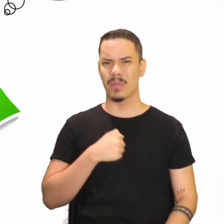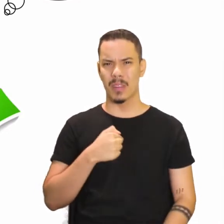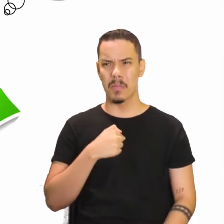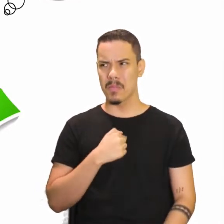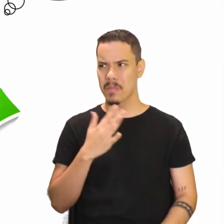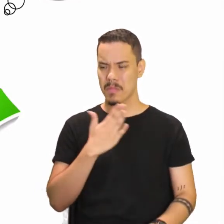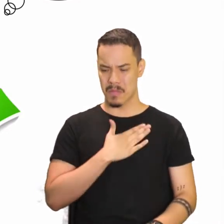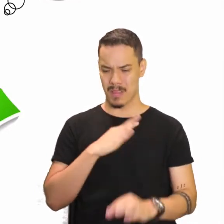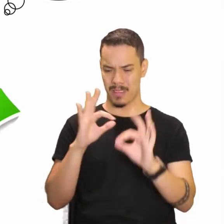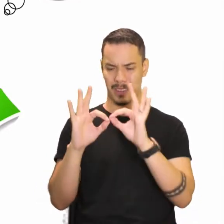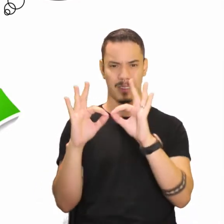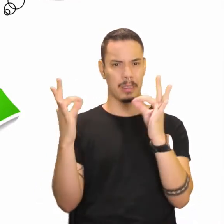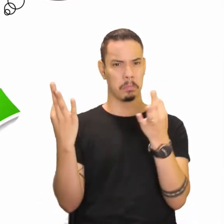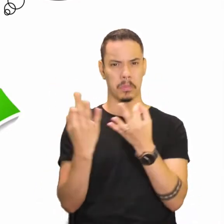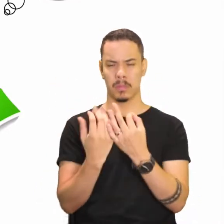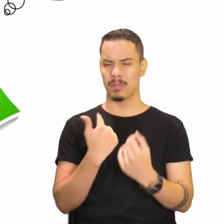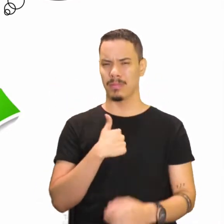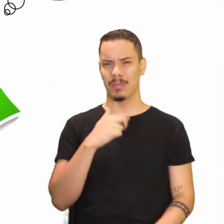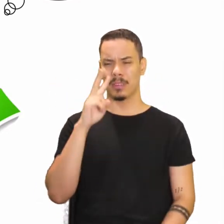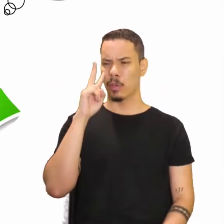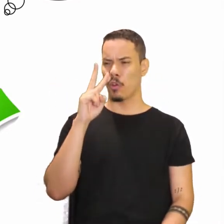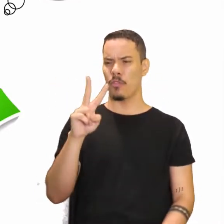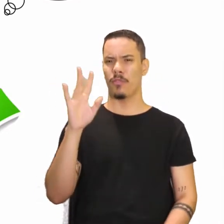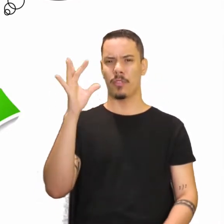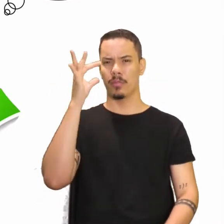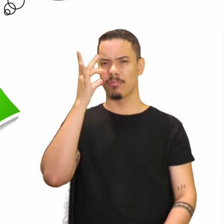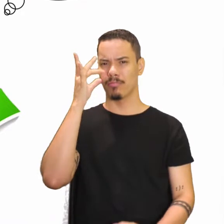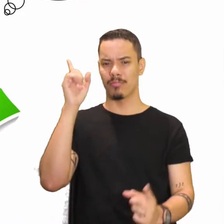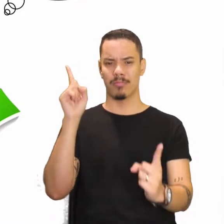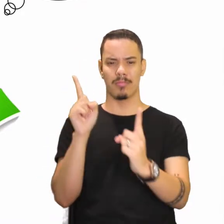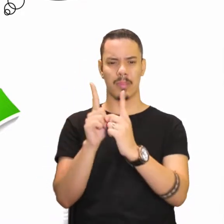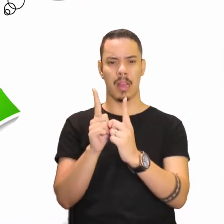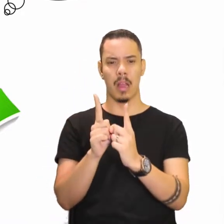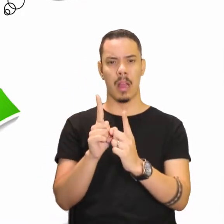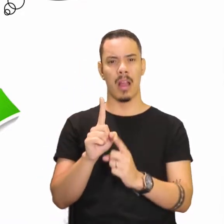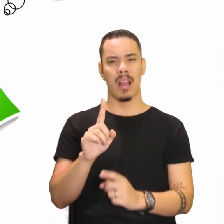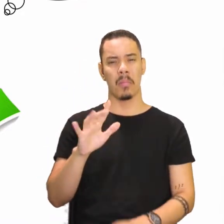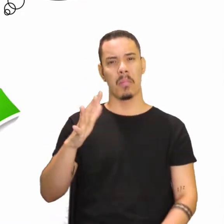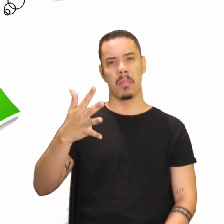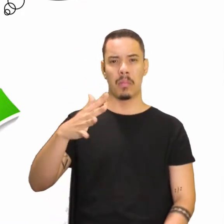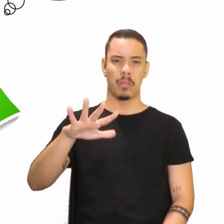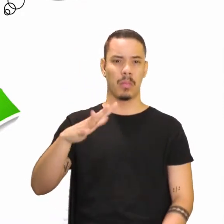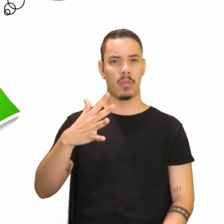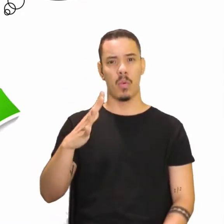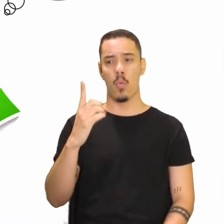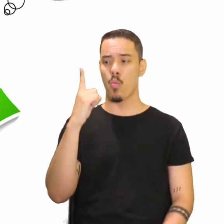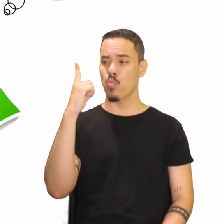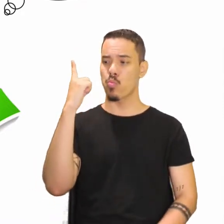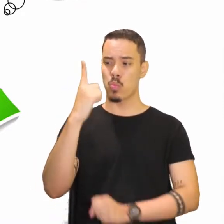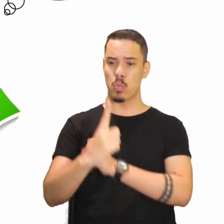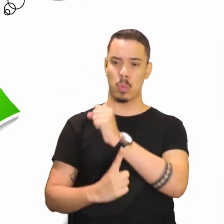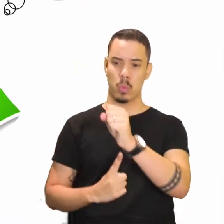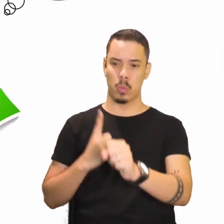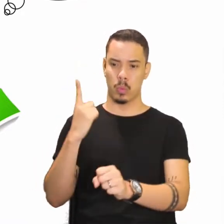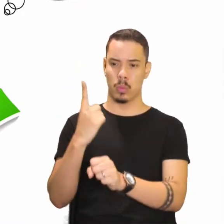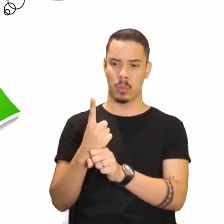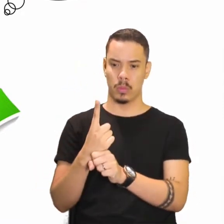minha família há cerca de 1 ano. Ai,